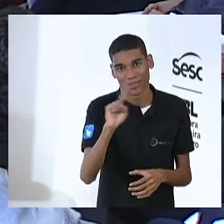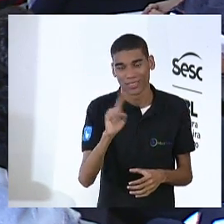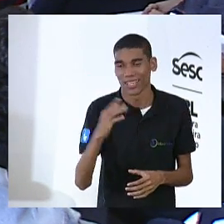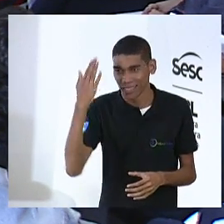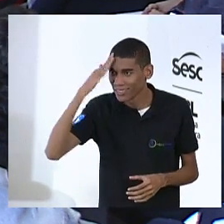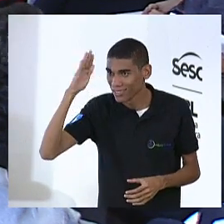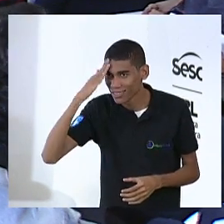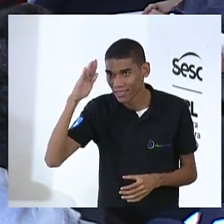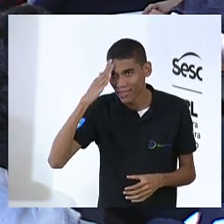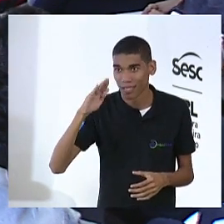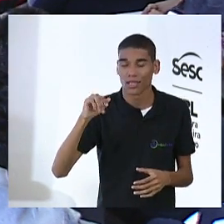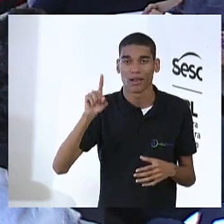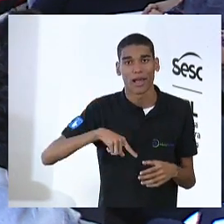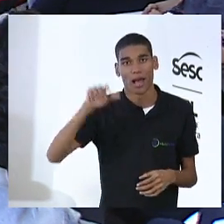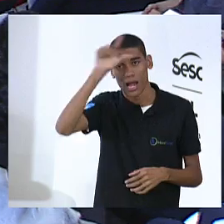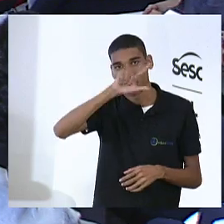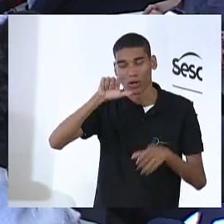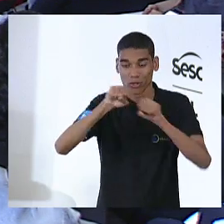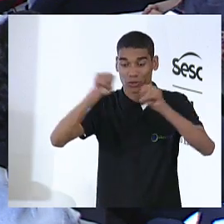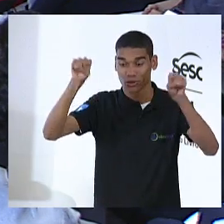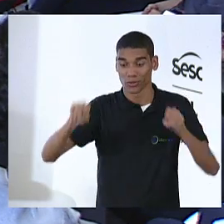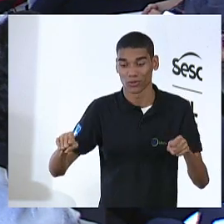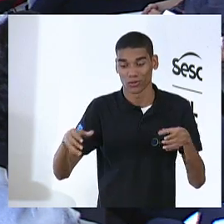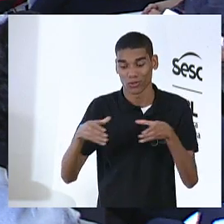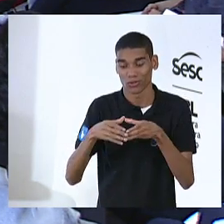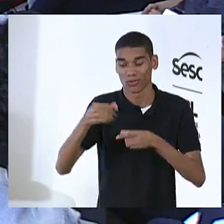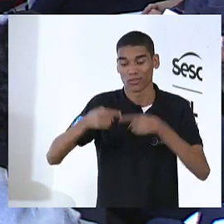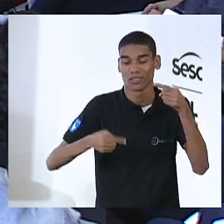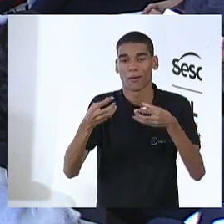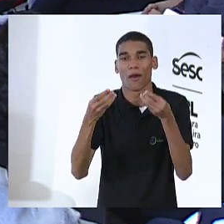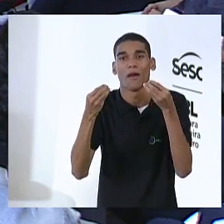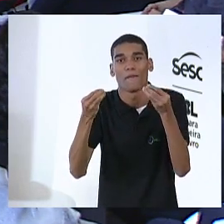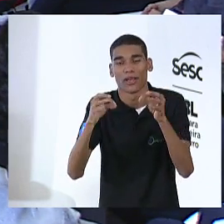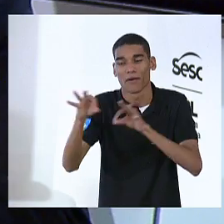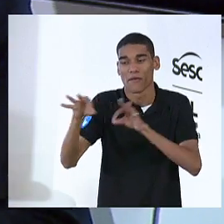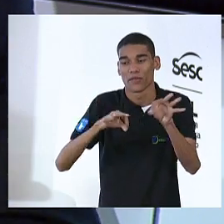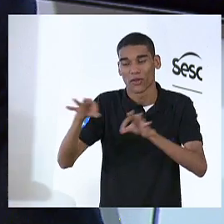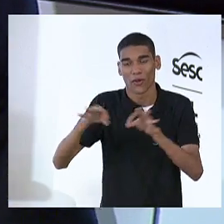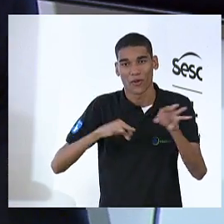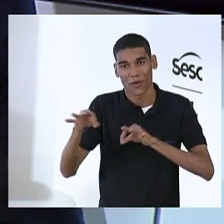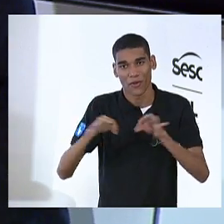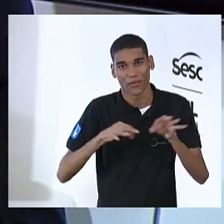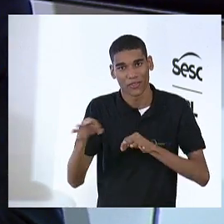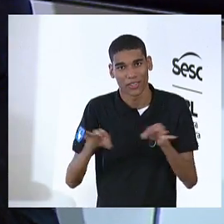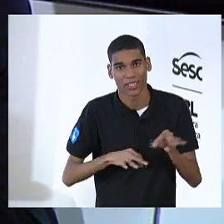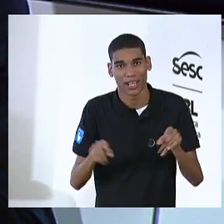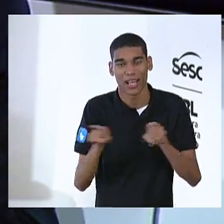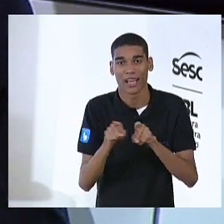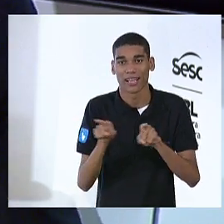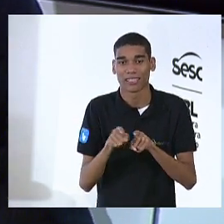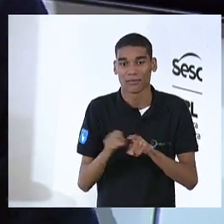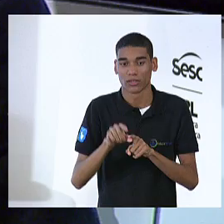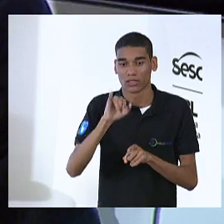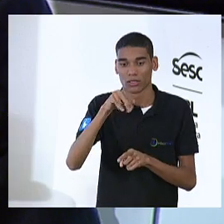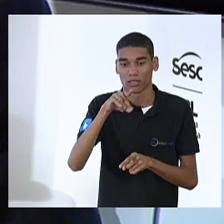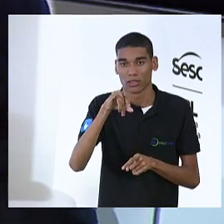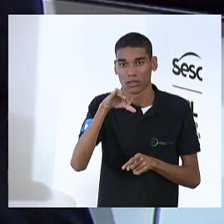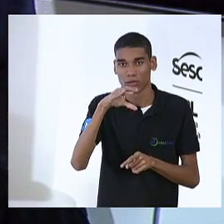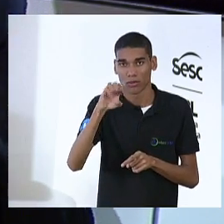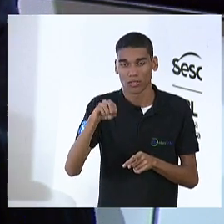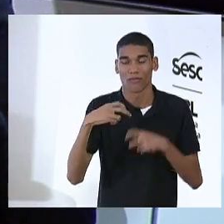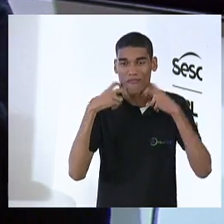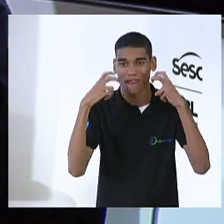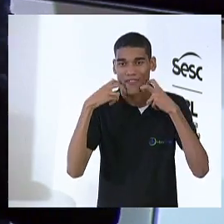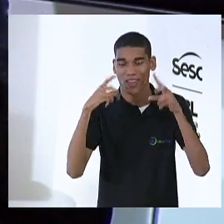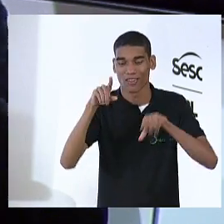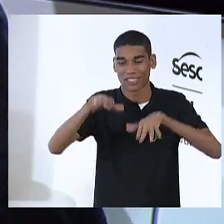Entendi. Então, a lógica desse sistema partidário, para poder controlar a transformação e a gente ter esse índice vergonhoso de desigualdade